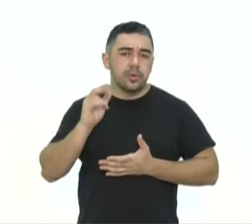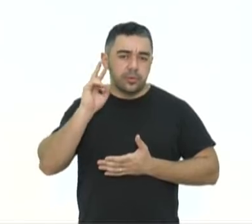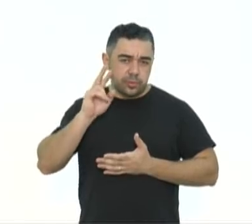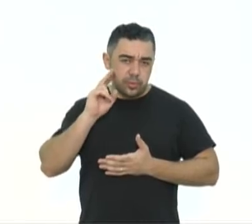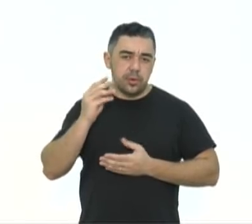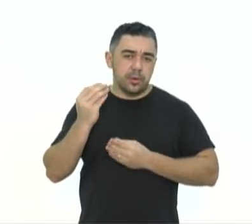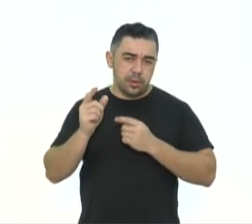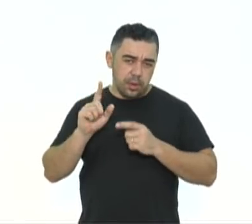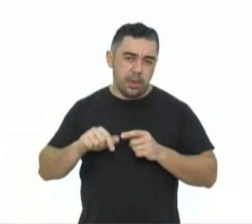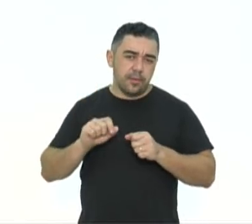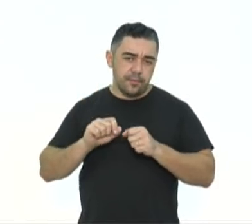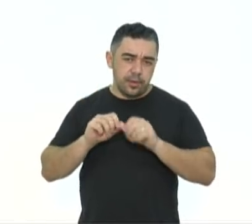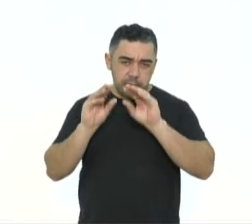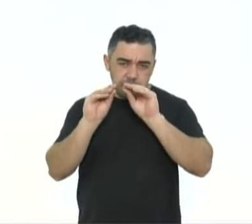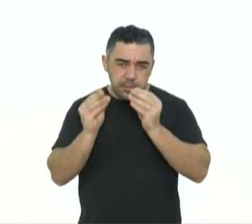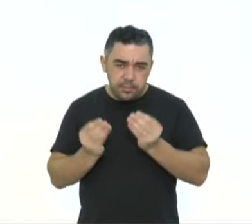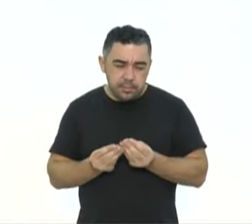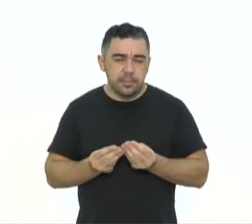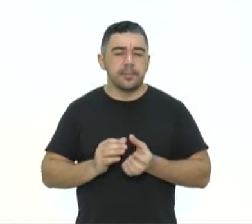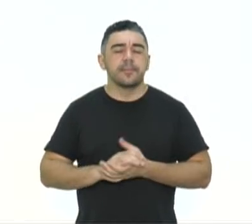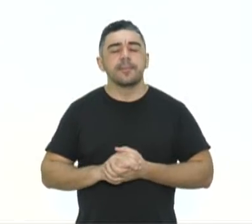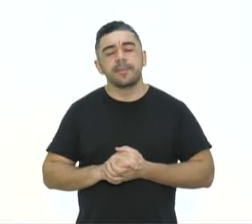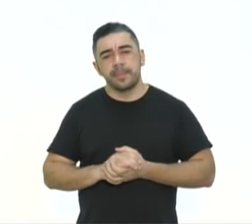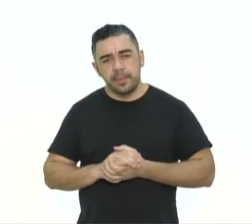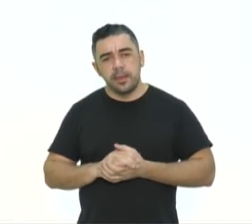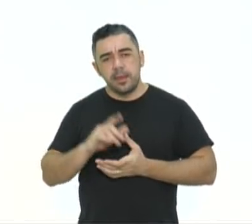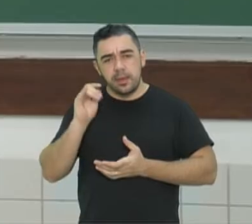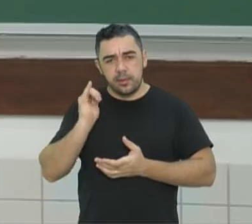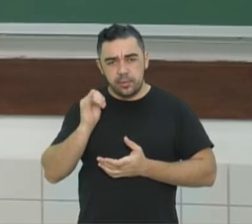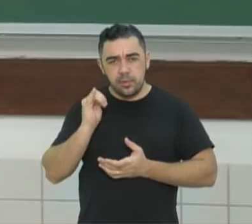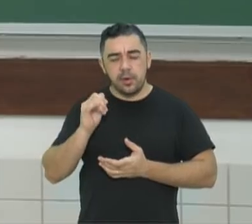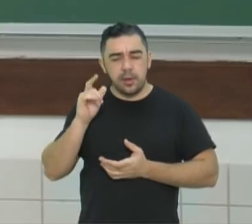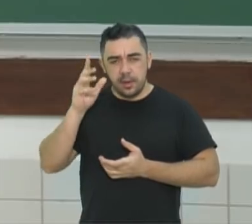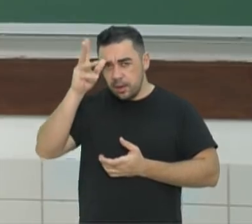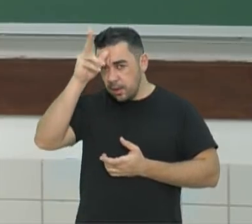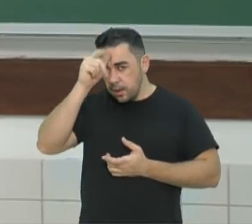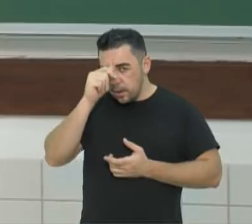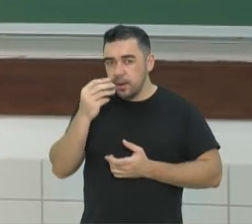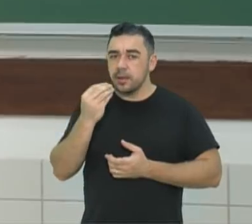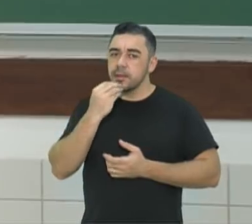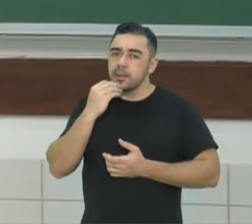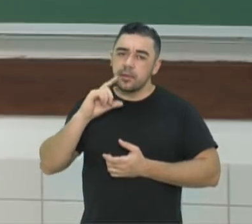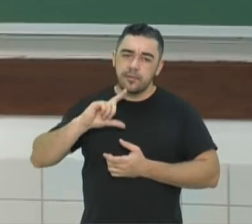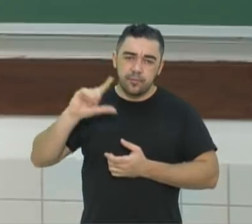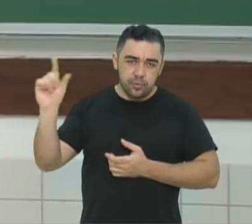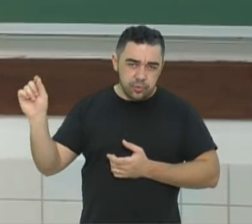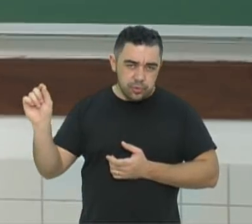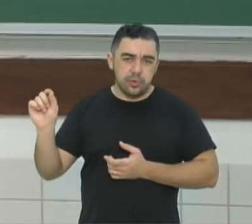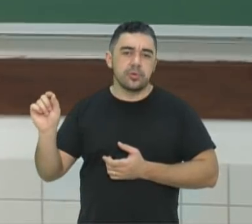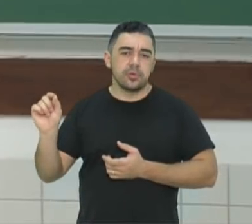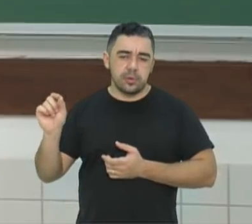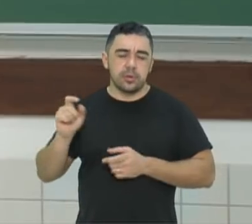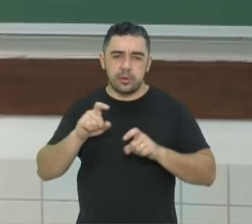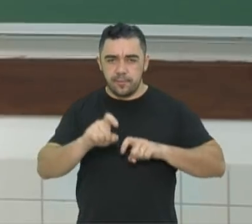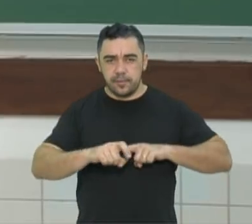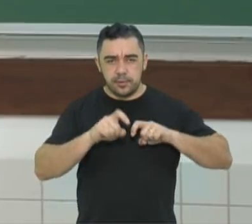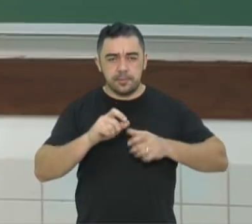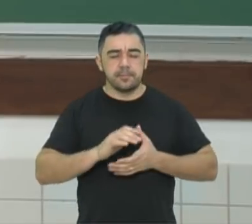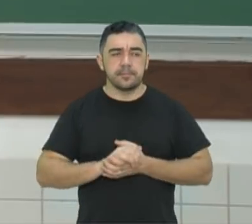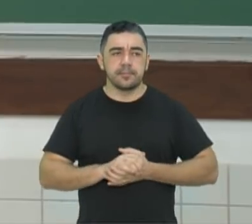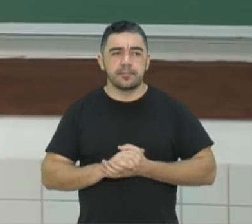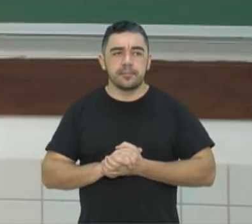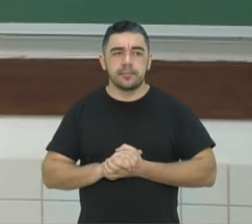com bonecos e tudo, vocês podem ver, e conta a história de algumas galinhas que tentam fugir, então, da fazenda,